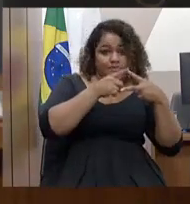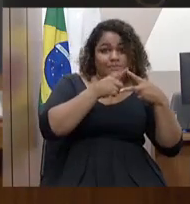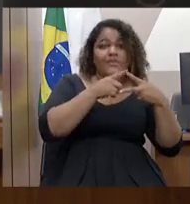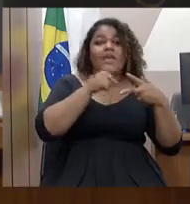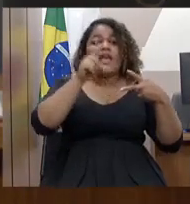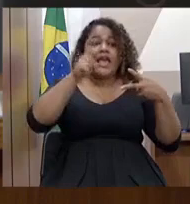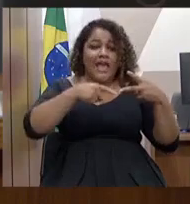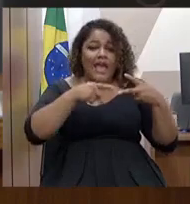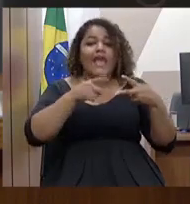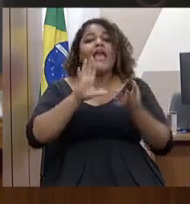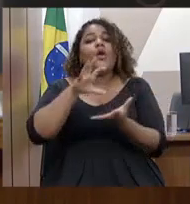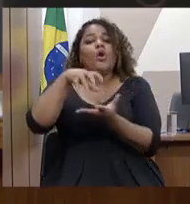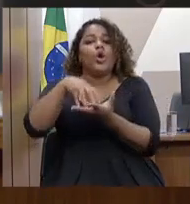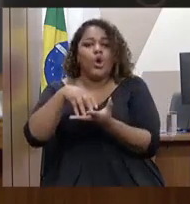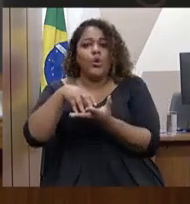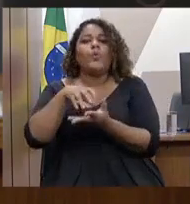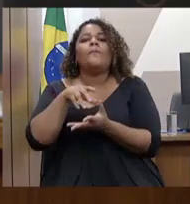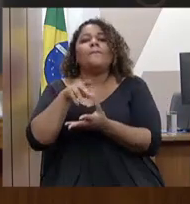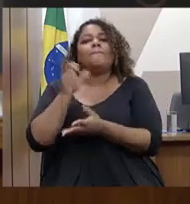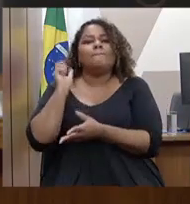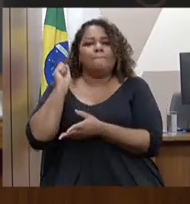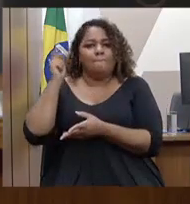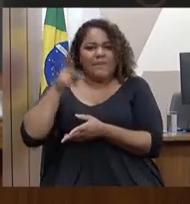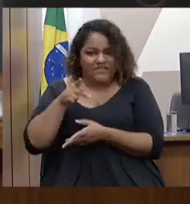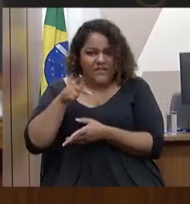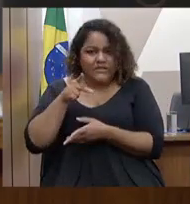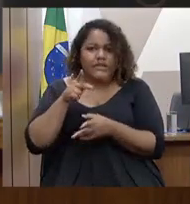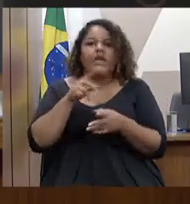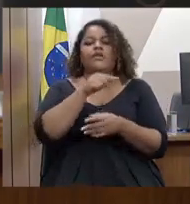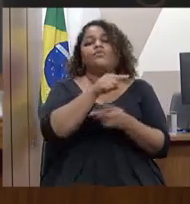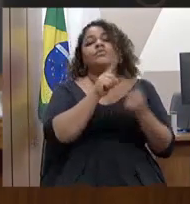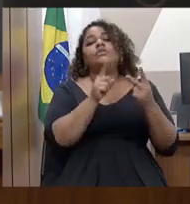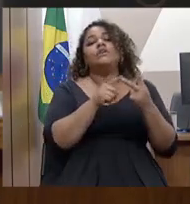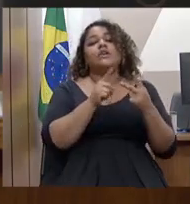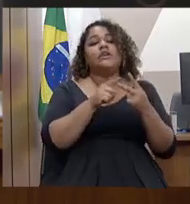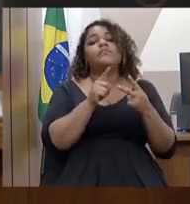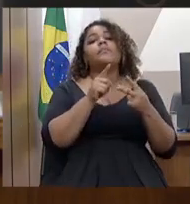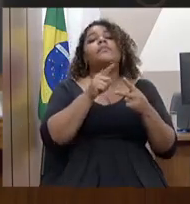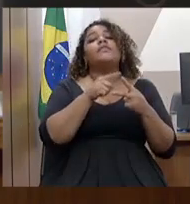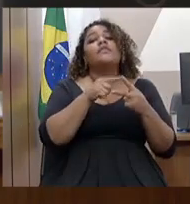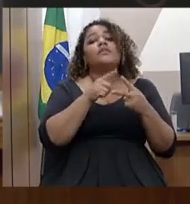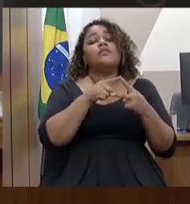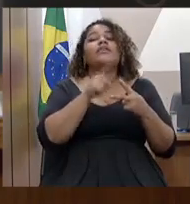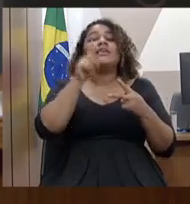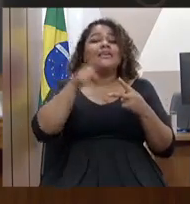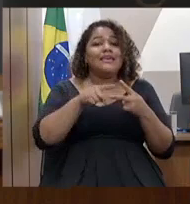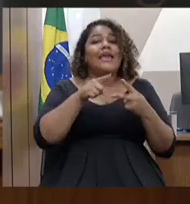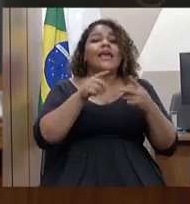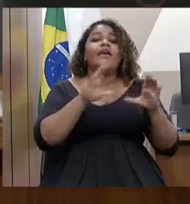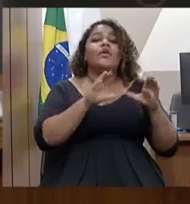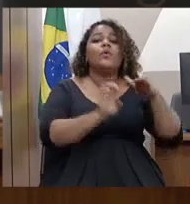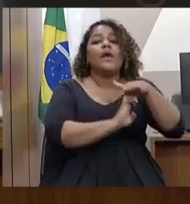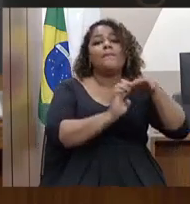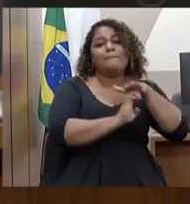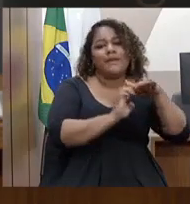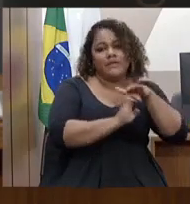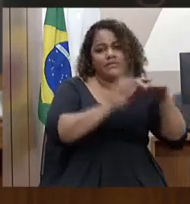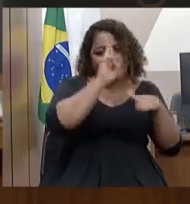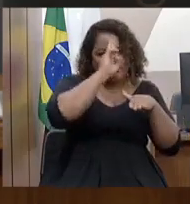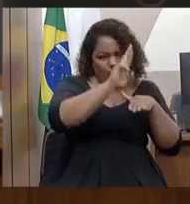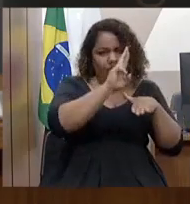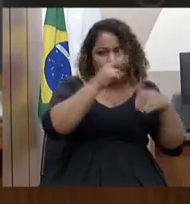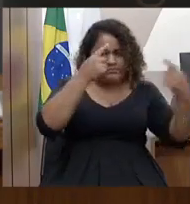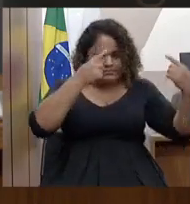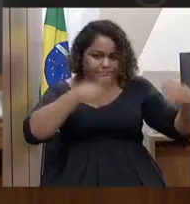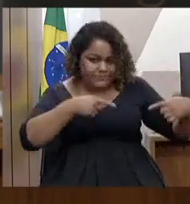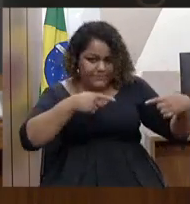Previdenciário e o conflito do acidentado com o empregador E a Rigor ele tendo acidente de